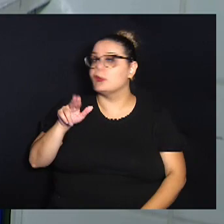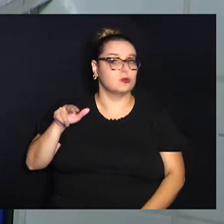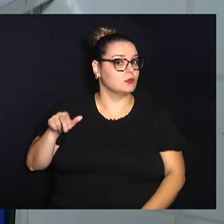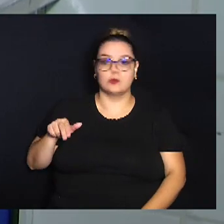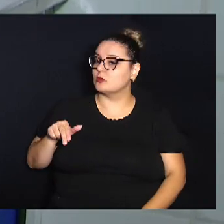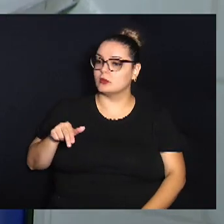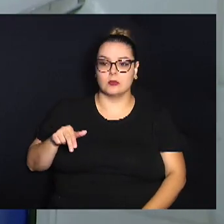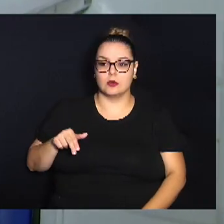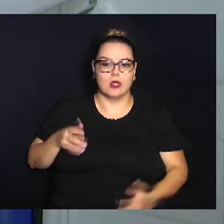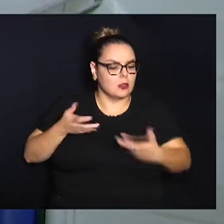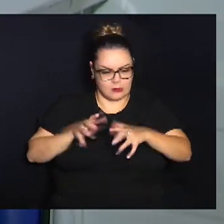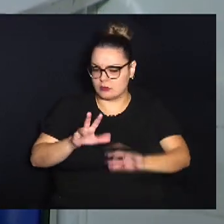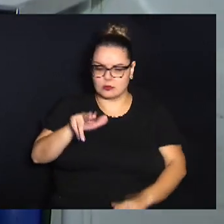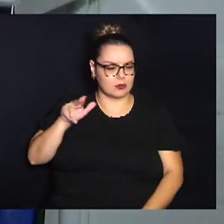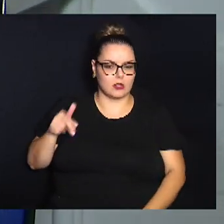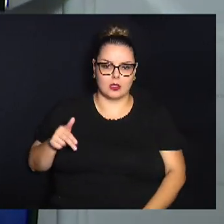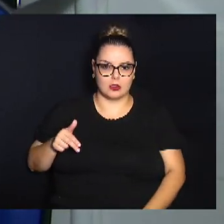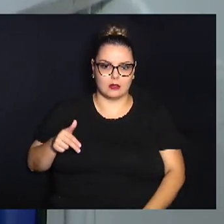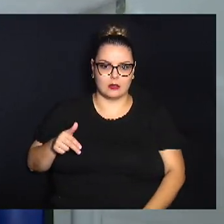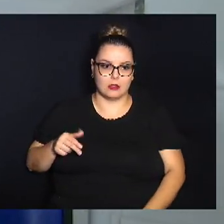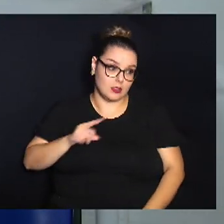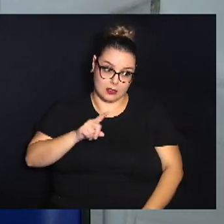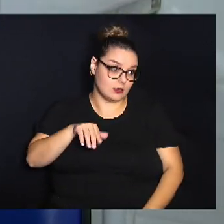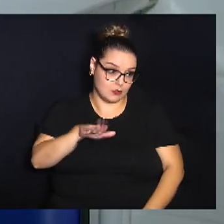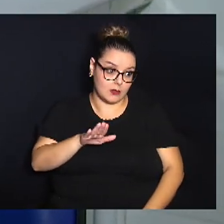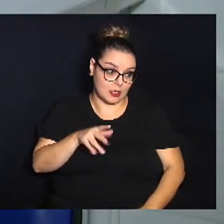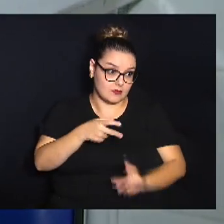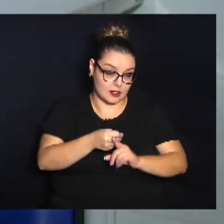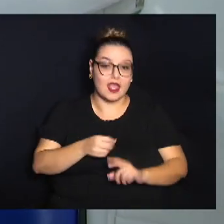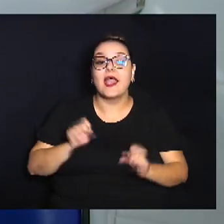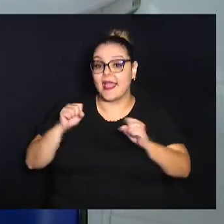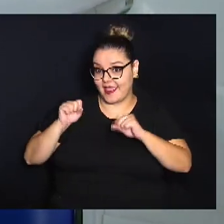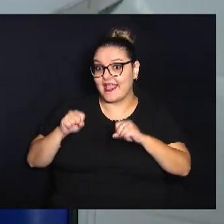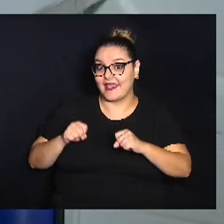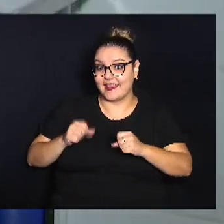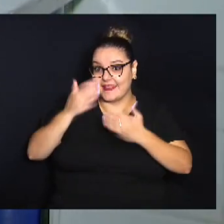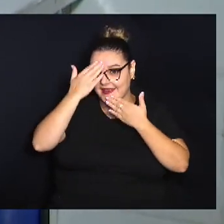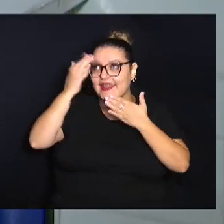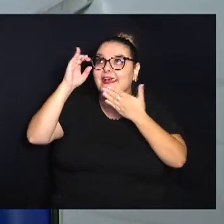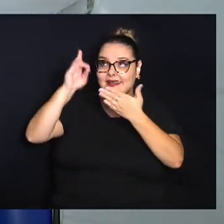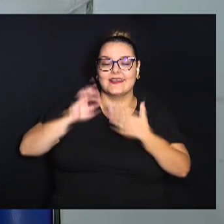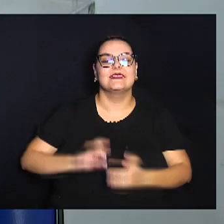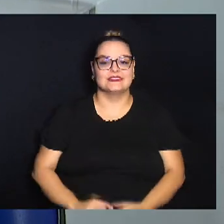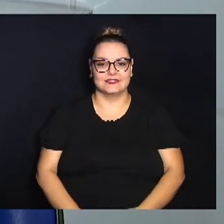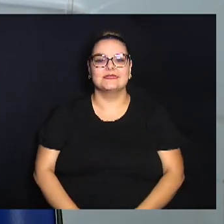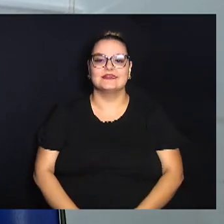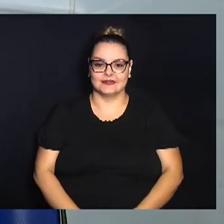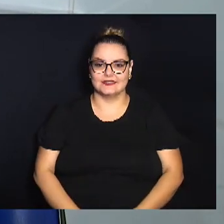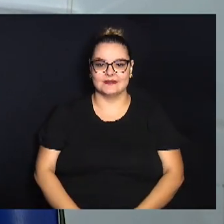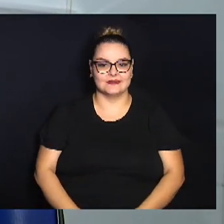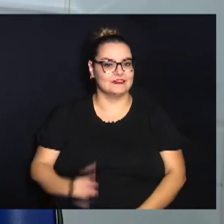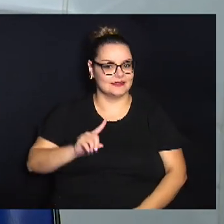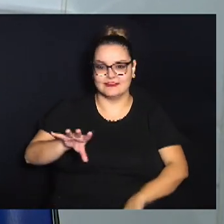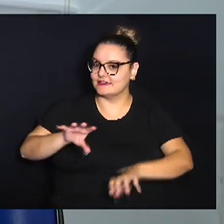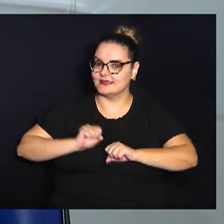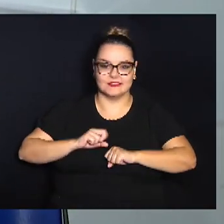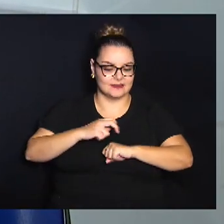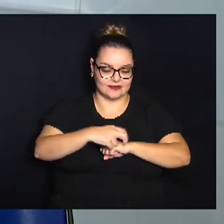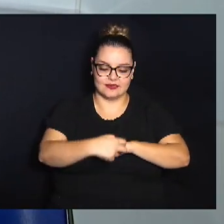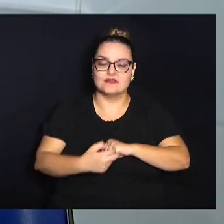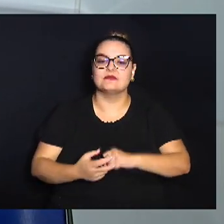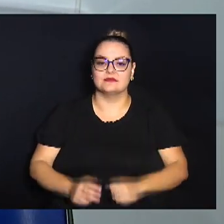Eu nunca vou querer pegar. E também não vai mais, agora já vacinou? Graças a Deus. Eu não vou mais pegar dengue